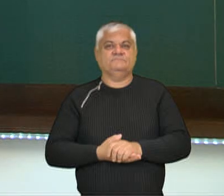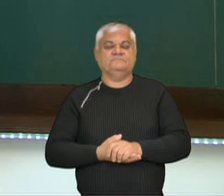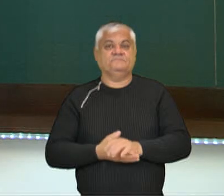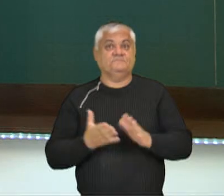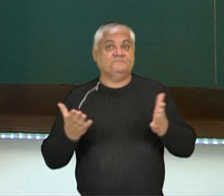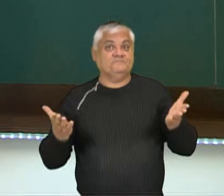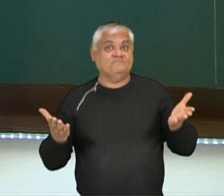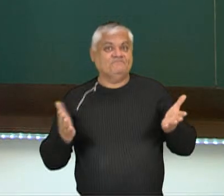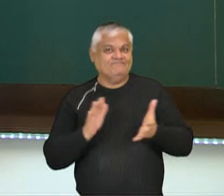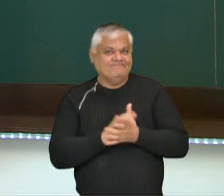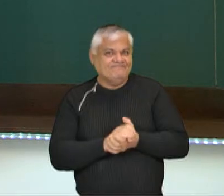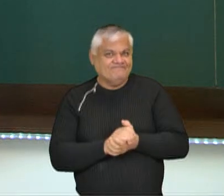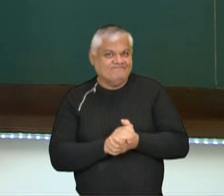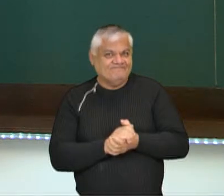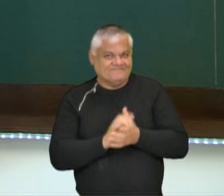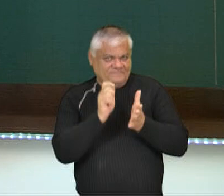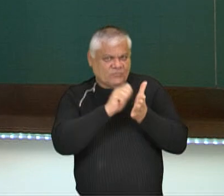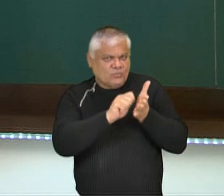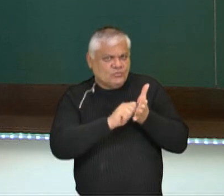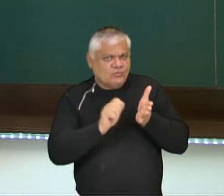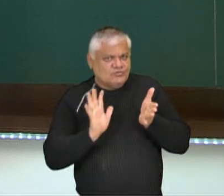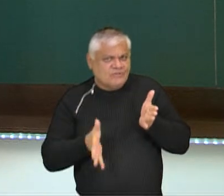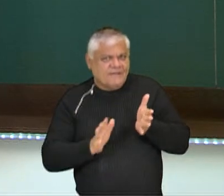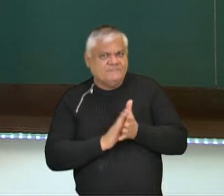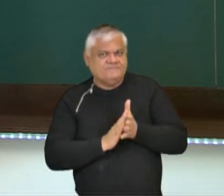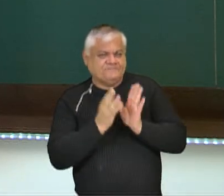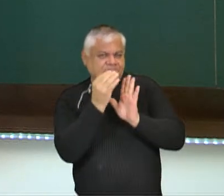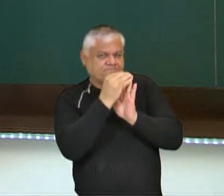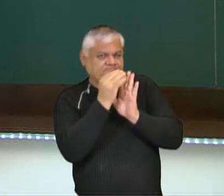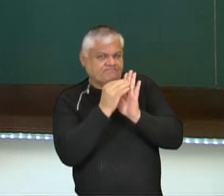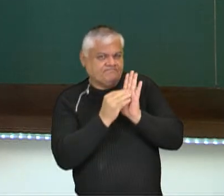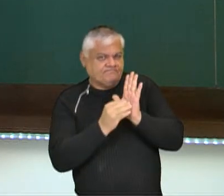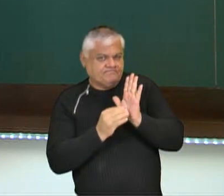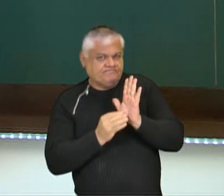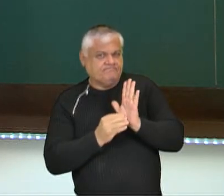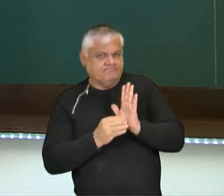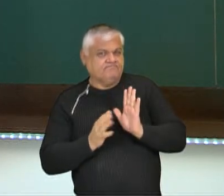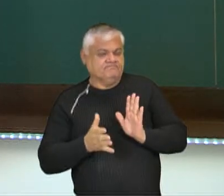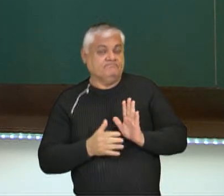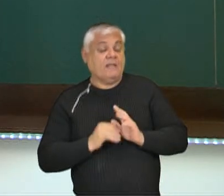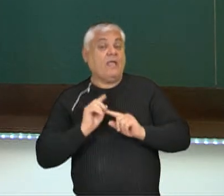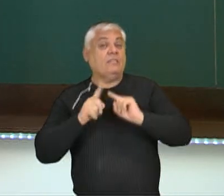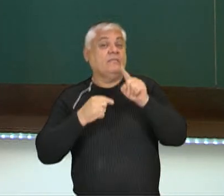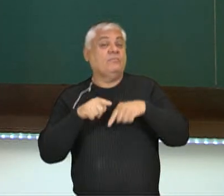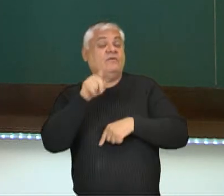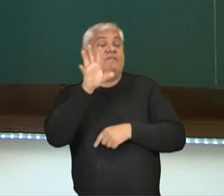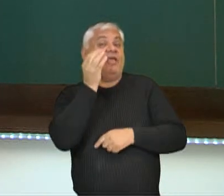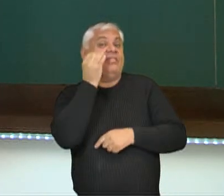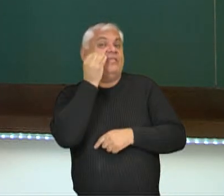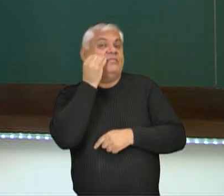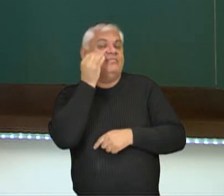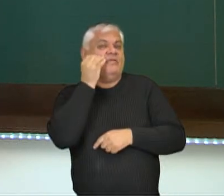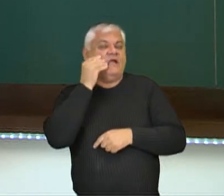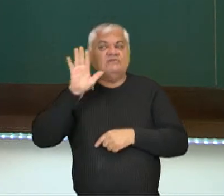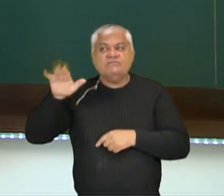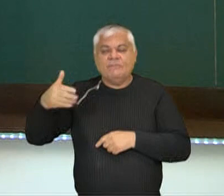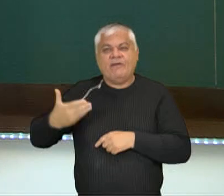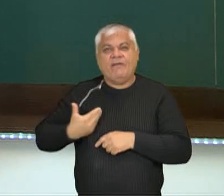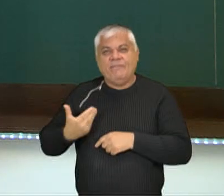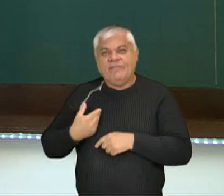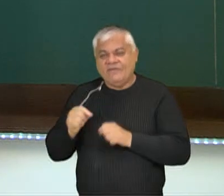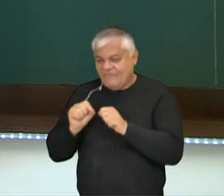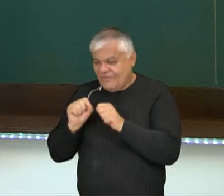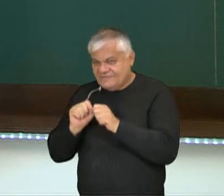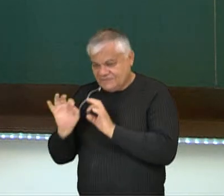E aí, meu povo, anotou aí? Colocou aí na sua lista, que eu tenho certeza que depois você vai querer fazer com os colegas num